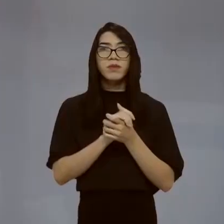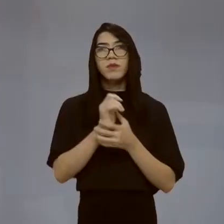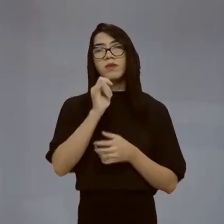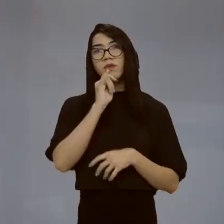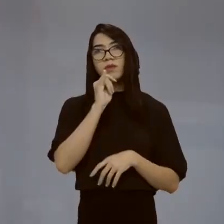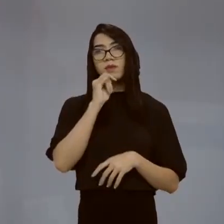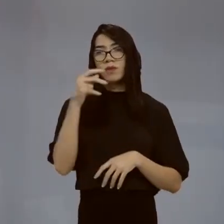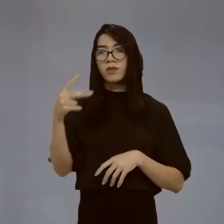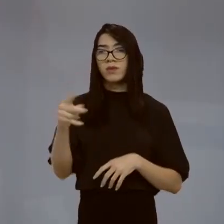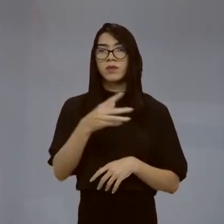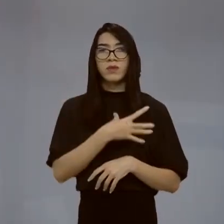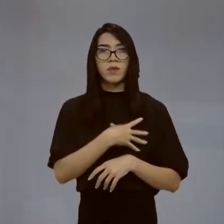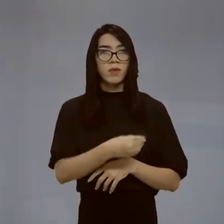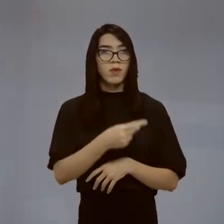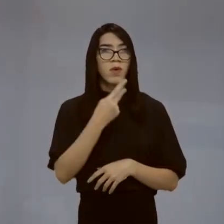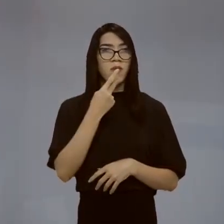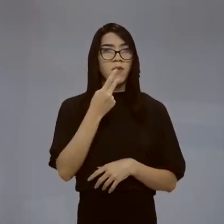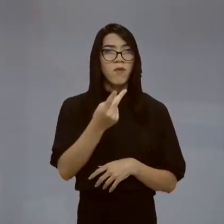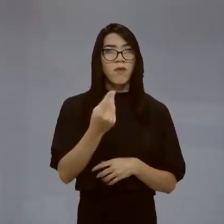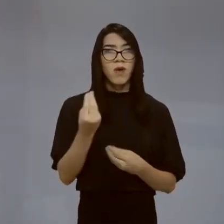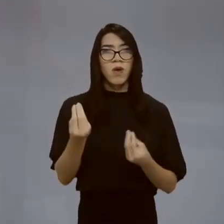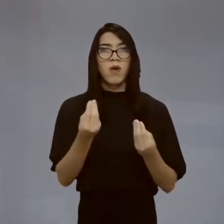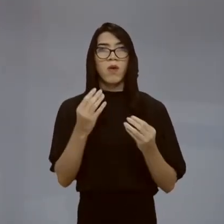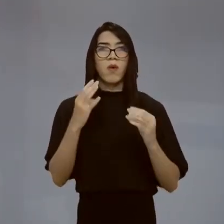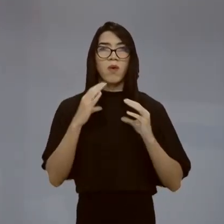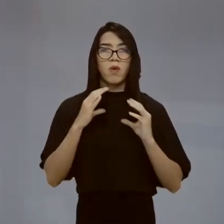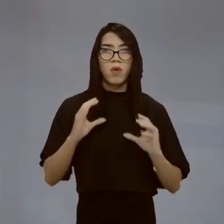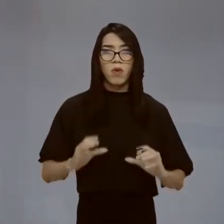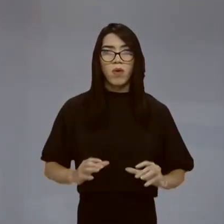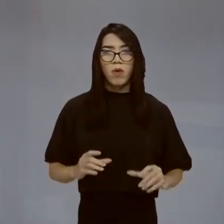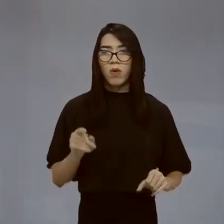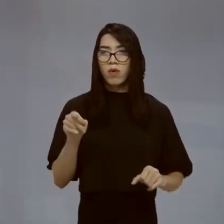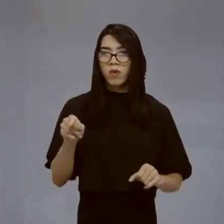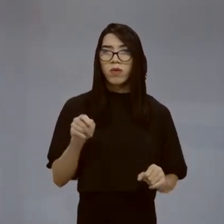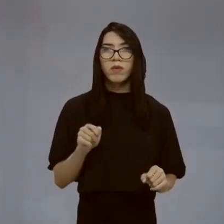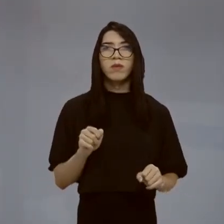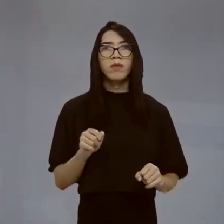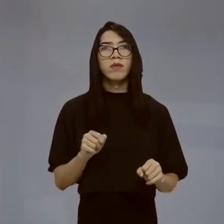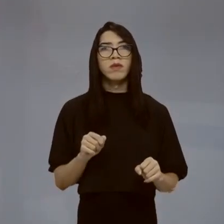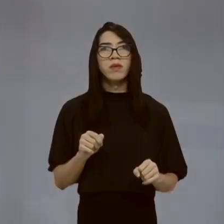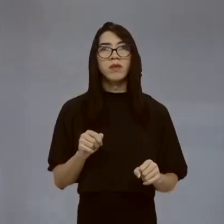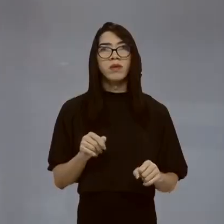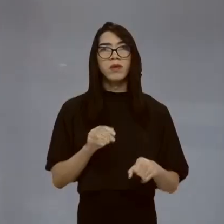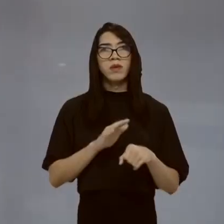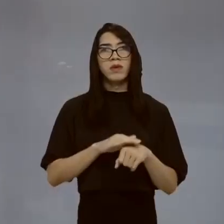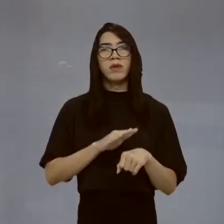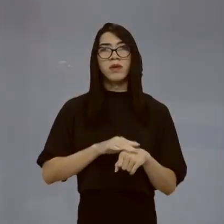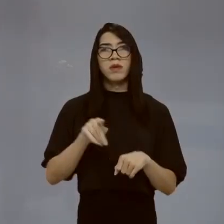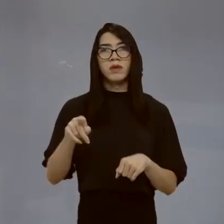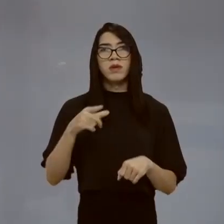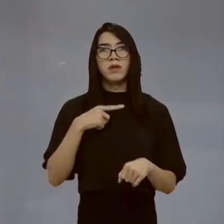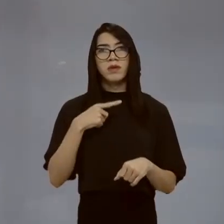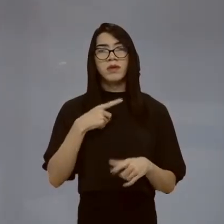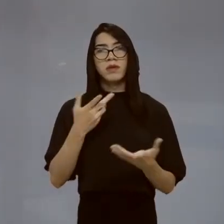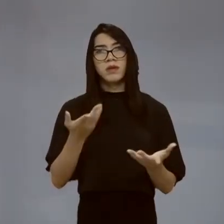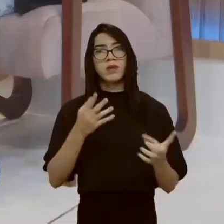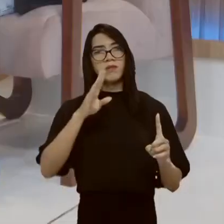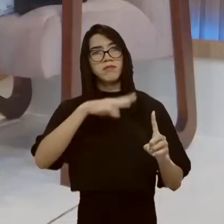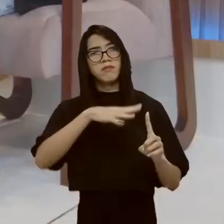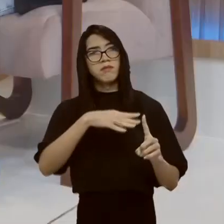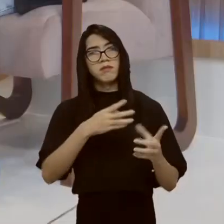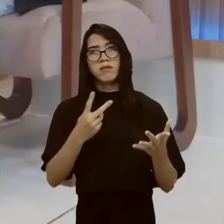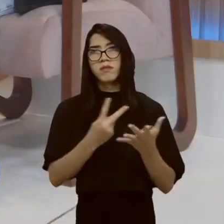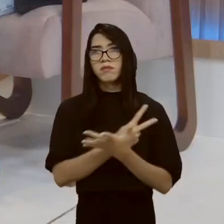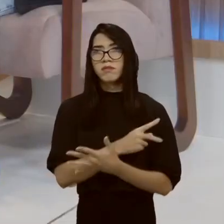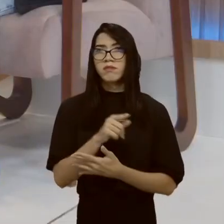seu filho está falando, como ele está se comunicando, o que é que ele está ali, de certa forma, idolatrando também? Sim,